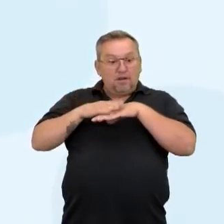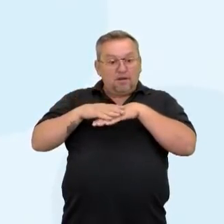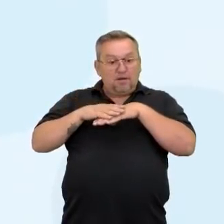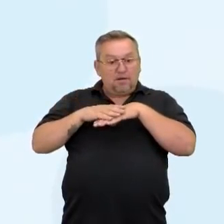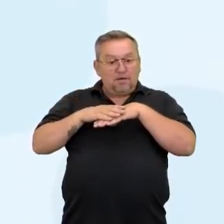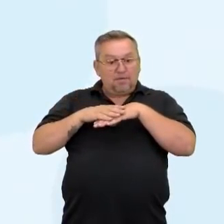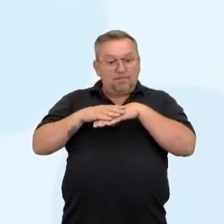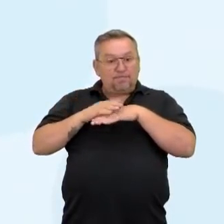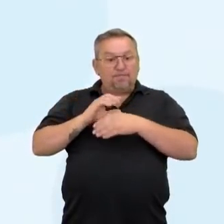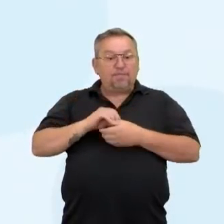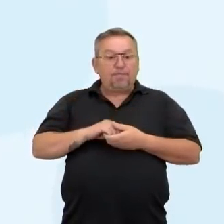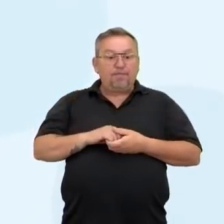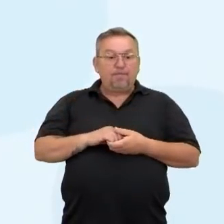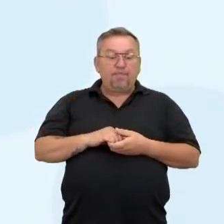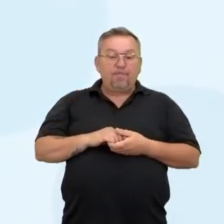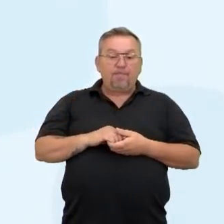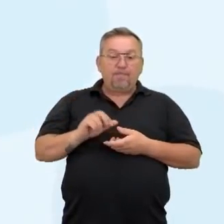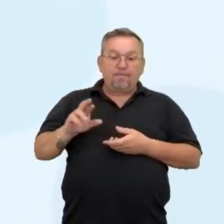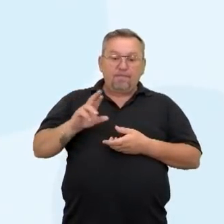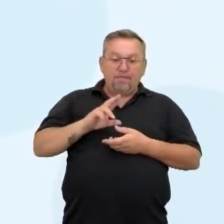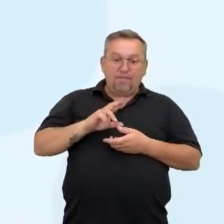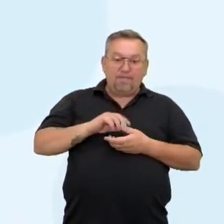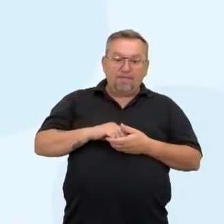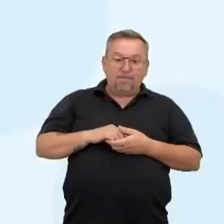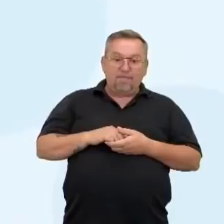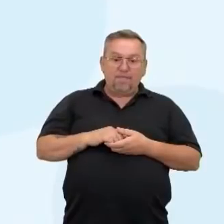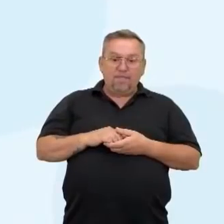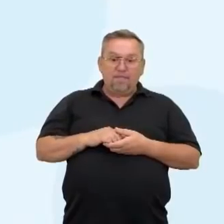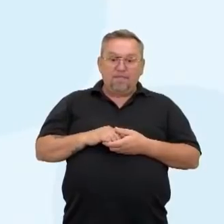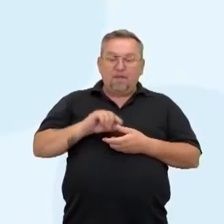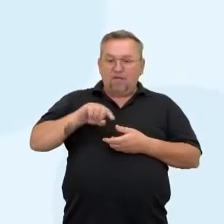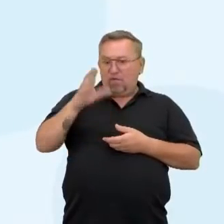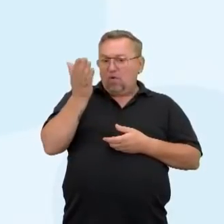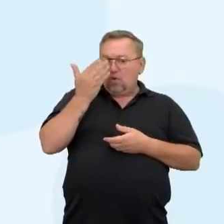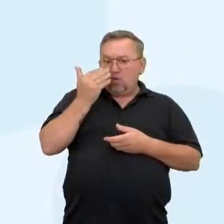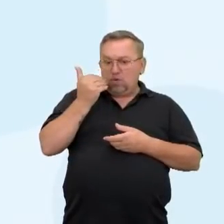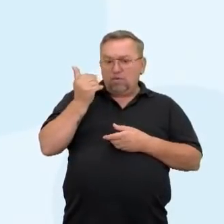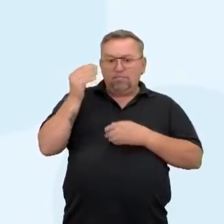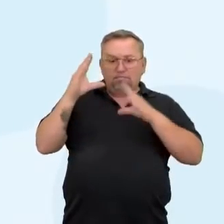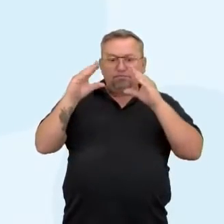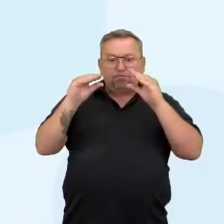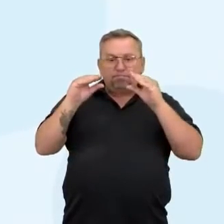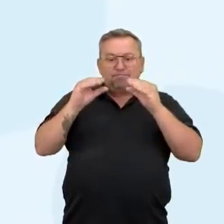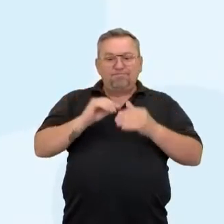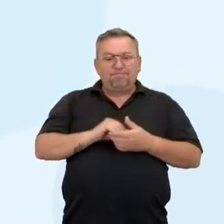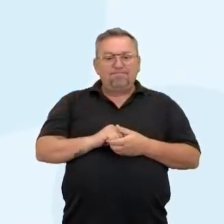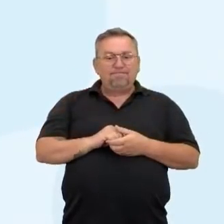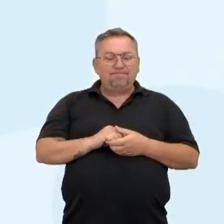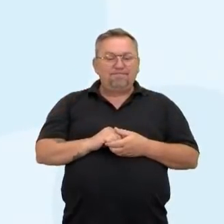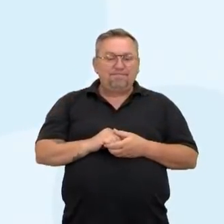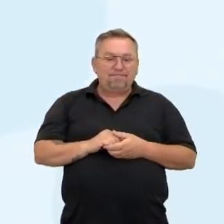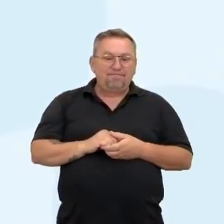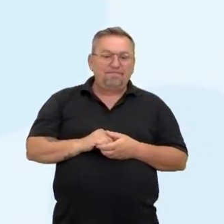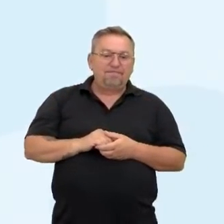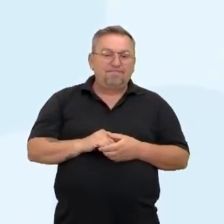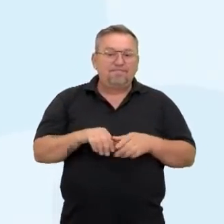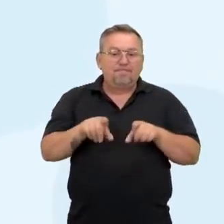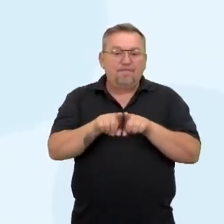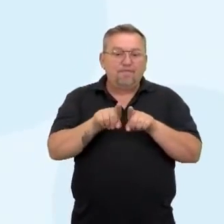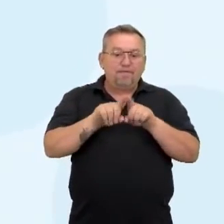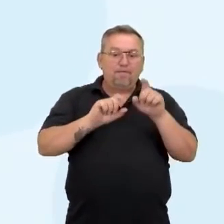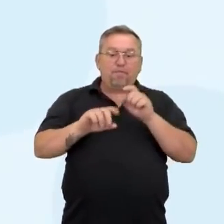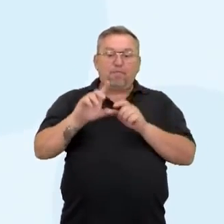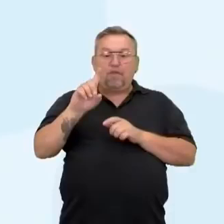fizeram no restaurante. E aí a resposta tá, they had dinner, tá no passado, aí eles jantaram. Cuidado que dinner não